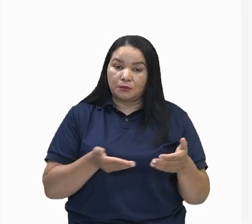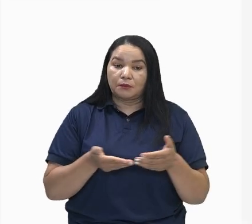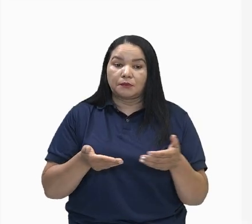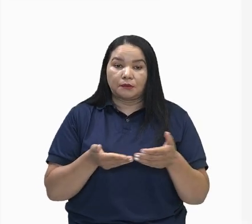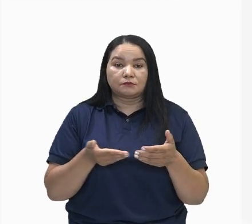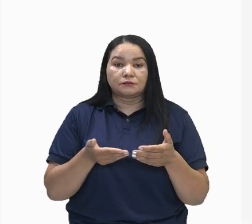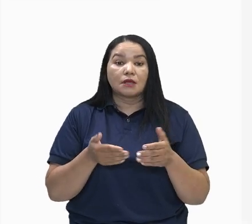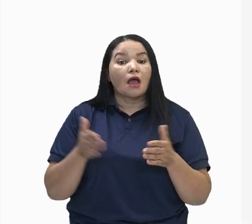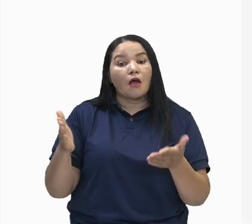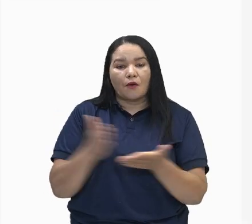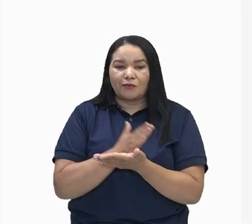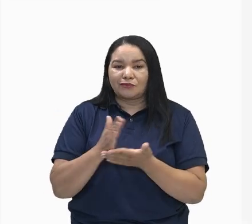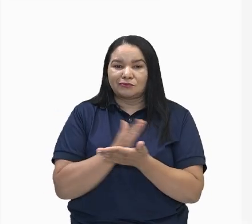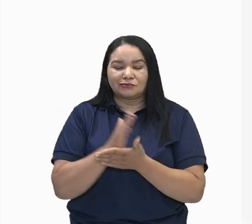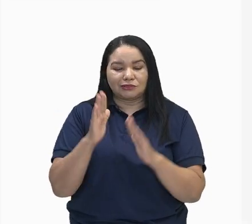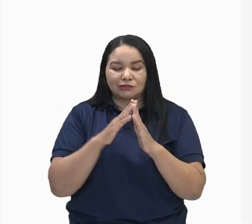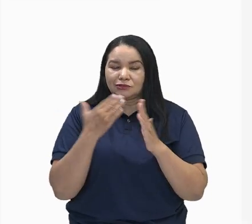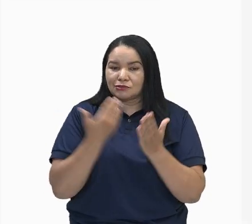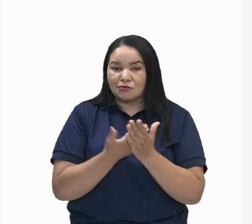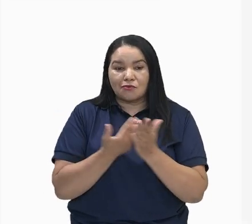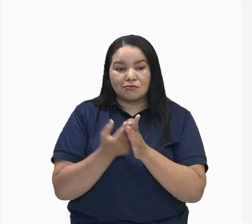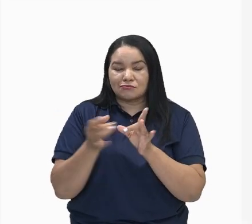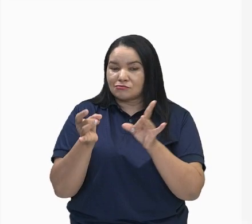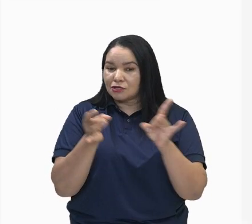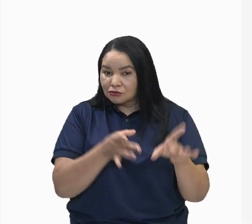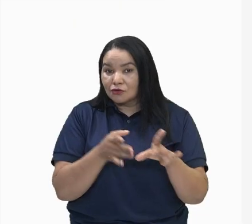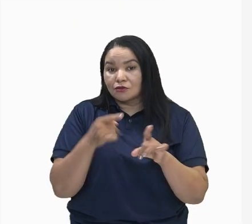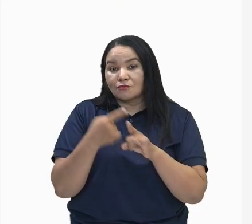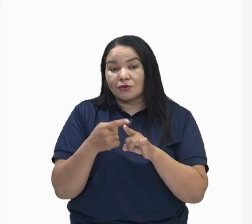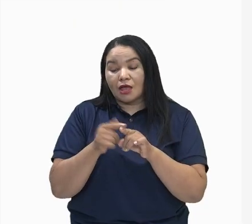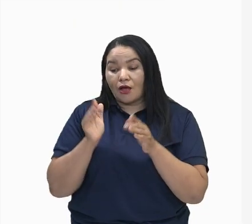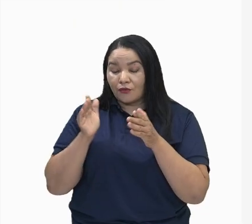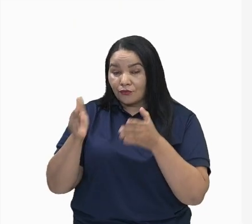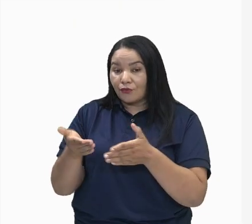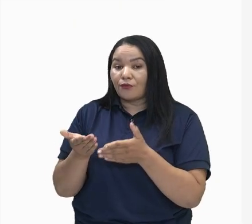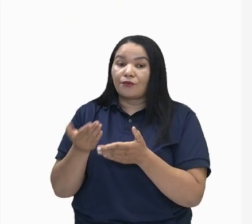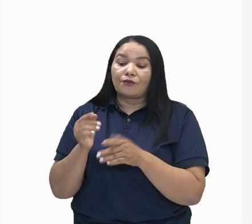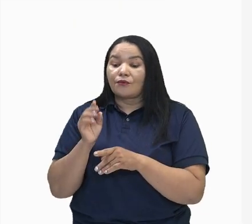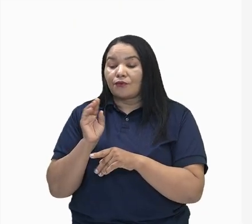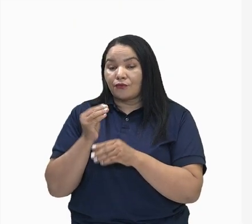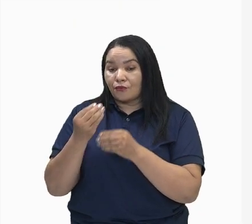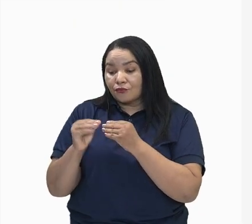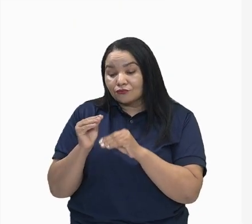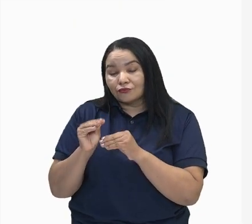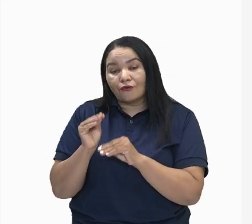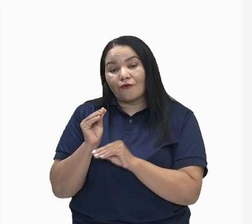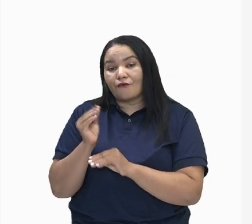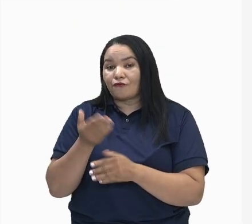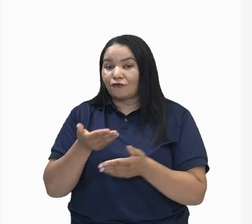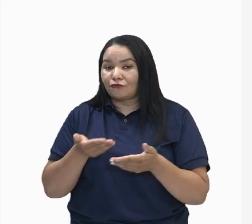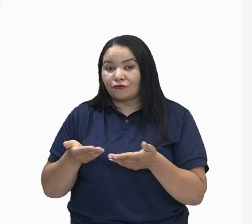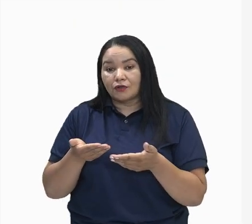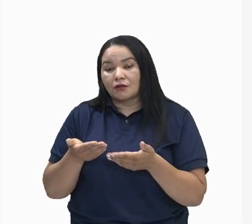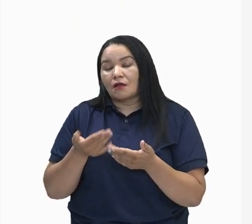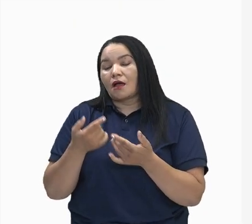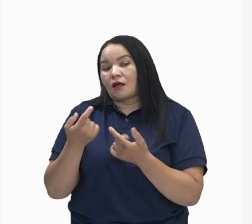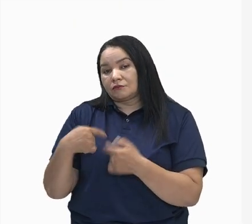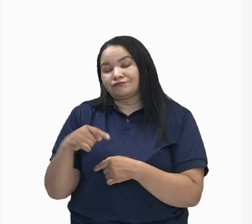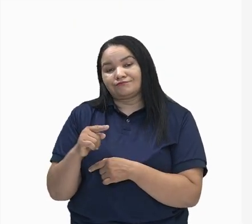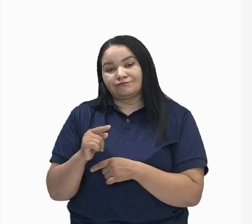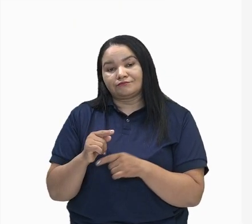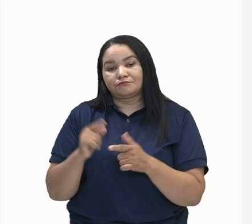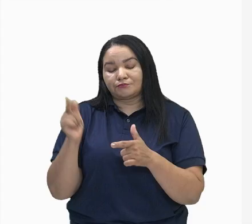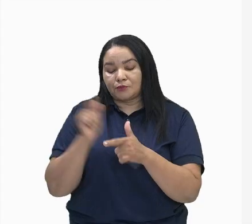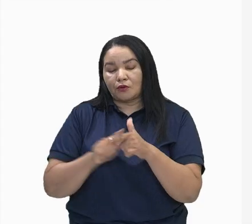abandonar a escola, porque afinal de contas elas vão se dedicar ali a uma tarefa que requer muitos cuidados, né? Então é por isso que muitas vezes